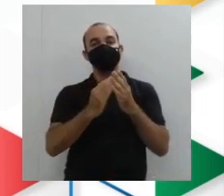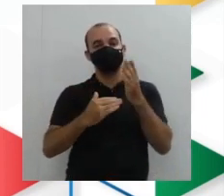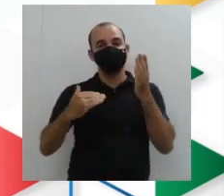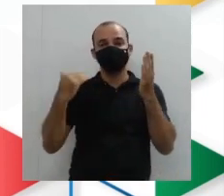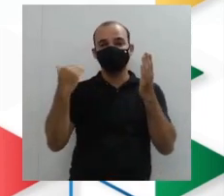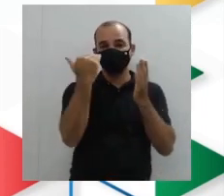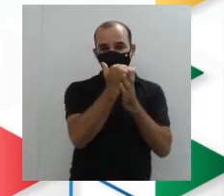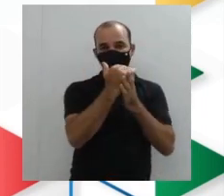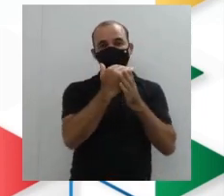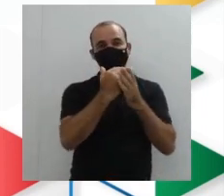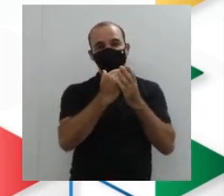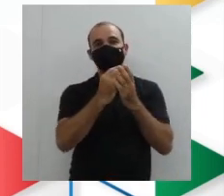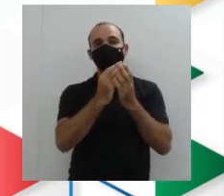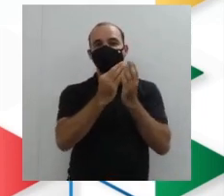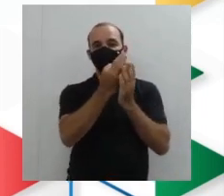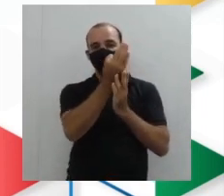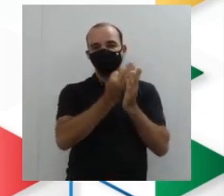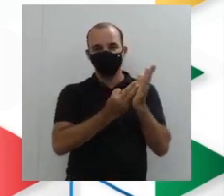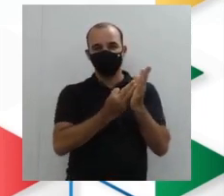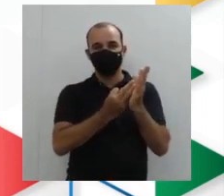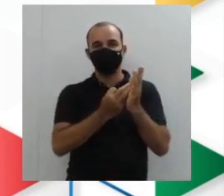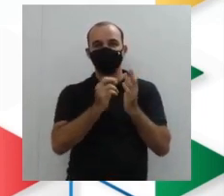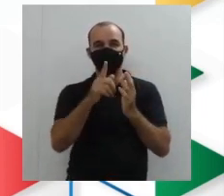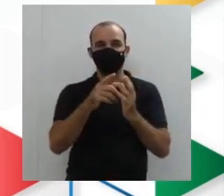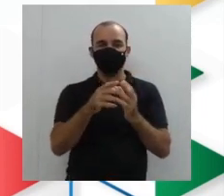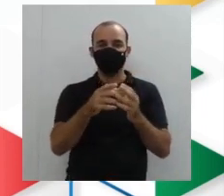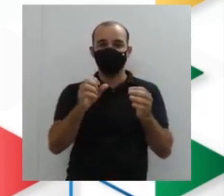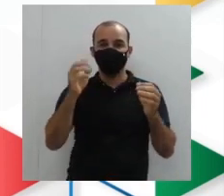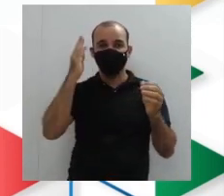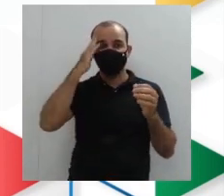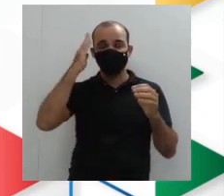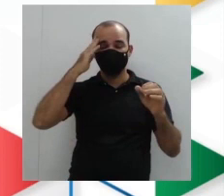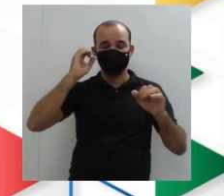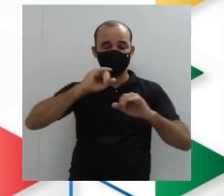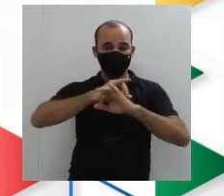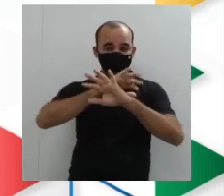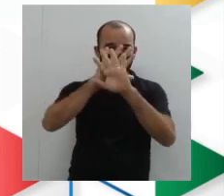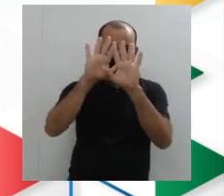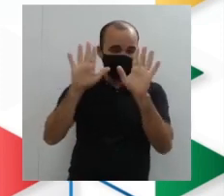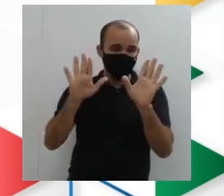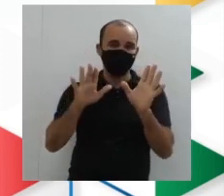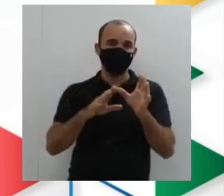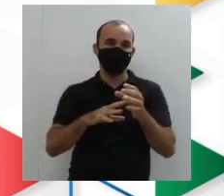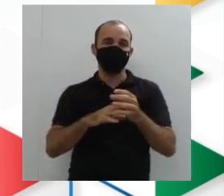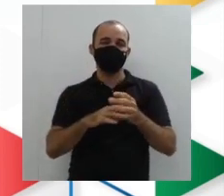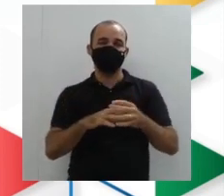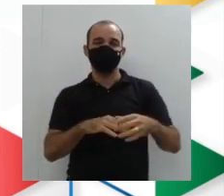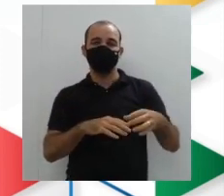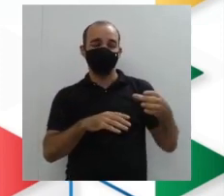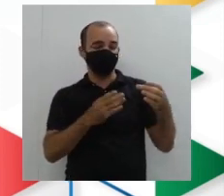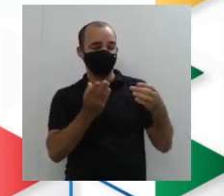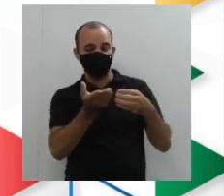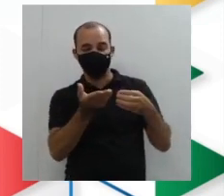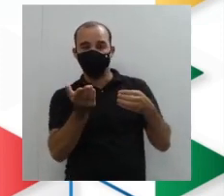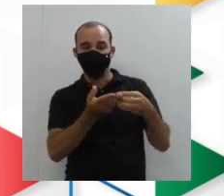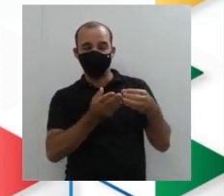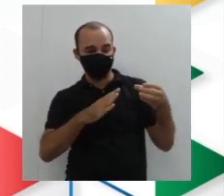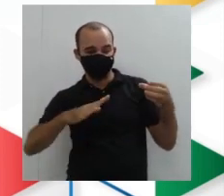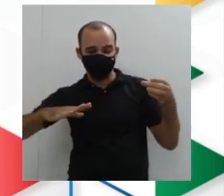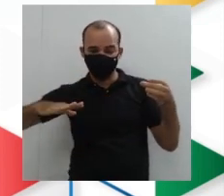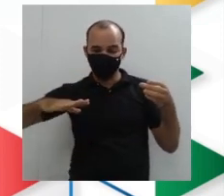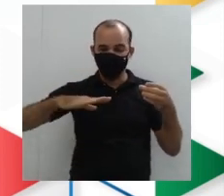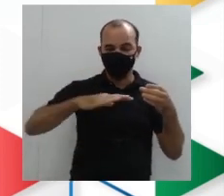intencionalidade do texto. Então, olhando mais uma vez para a tela, nós podemos entender